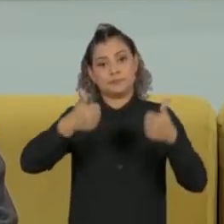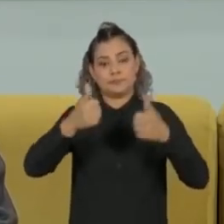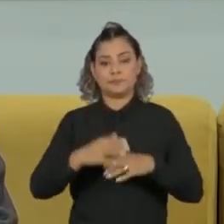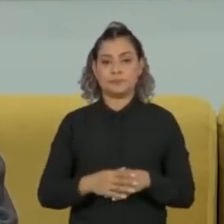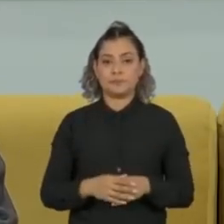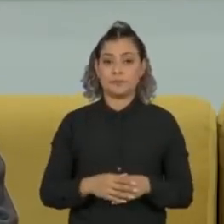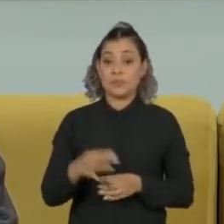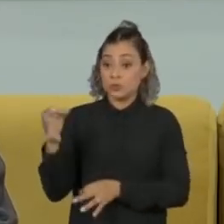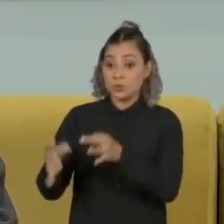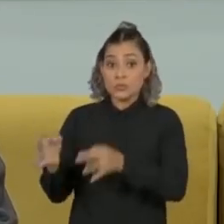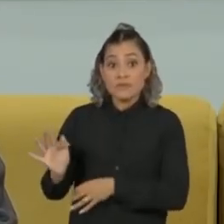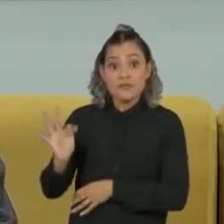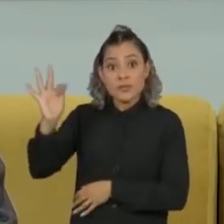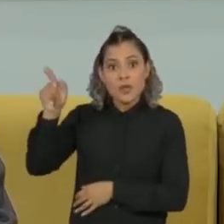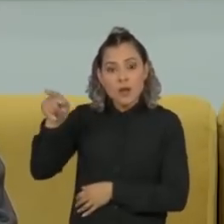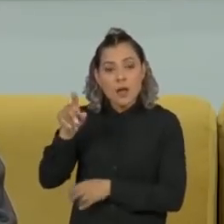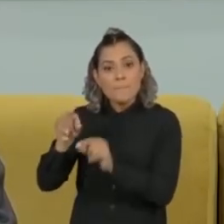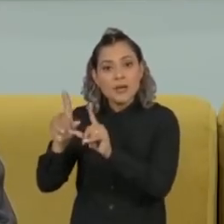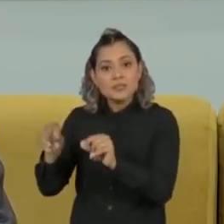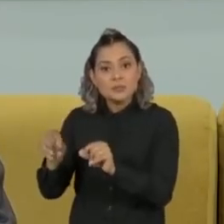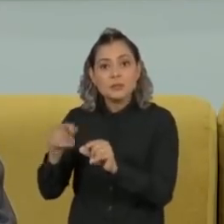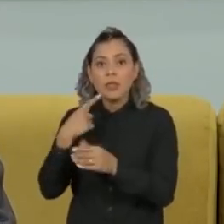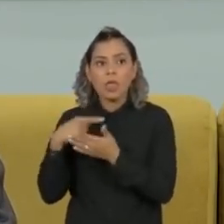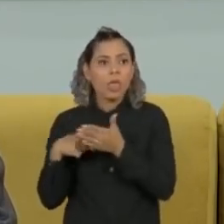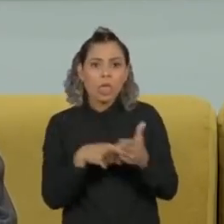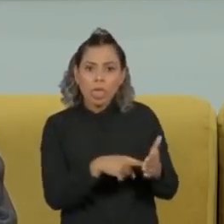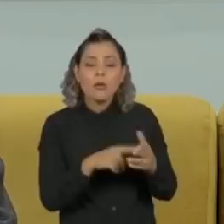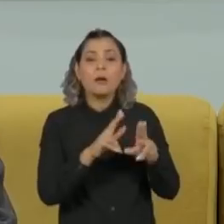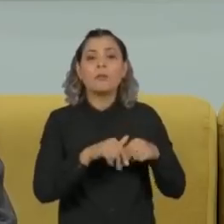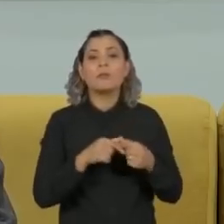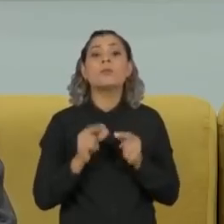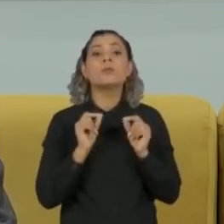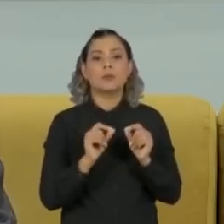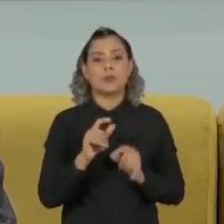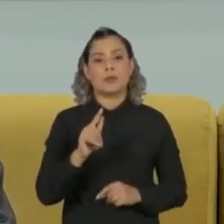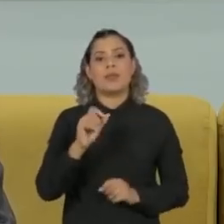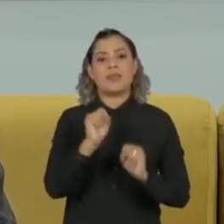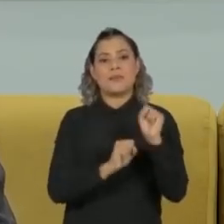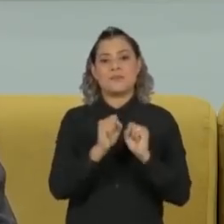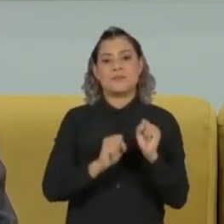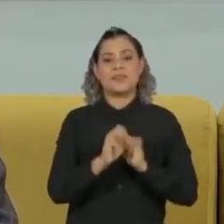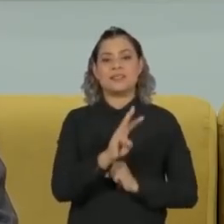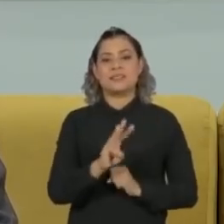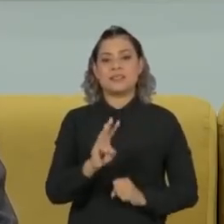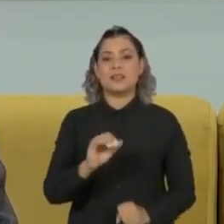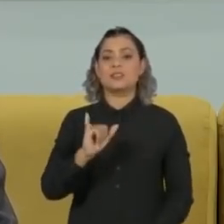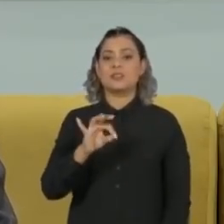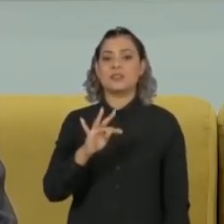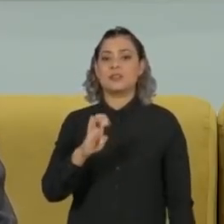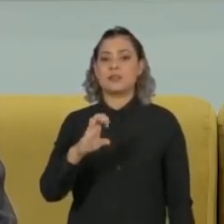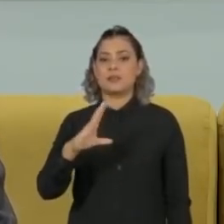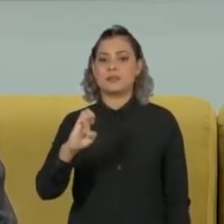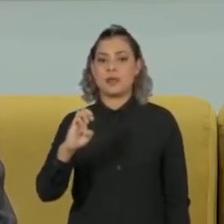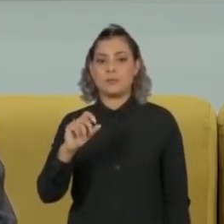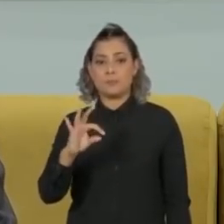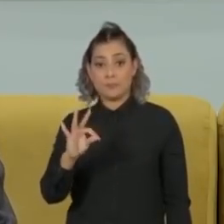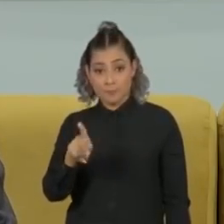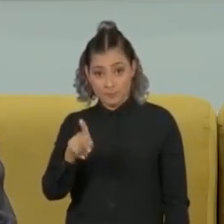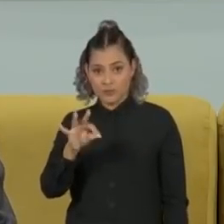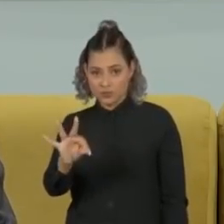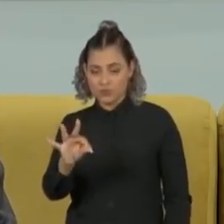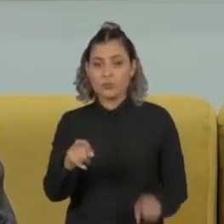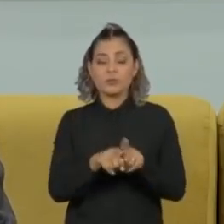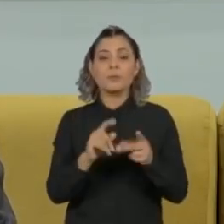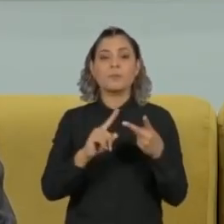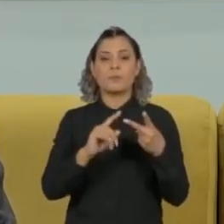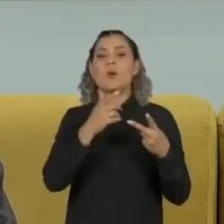Federal de Brasília rejeita a denúncia contra o jornalista Glenn Greenwald, do site The Intercept Brasil, e aceita as acusações do Ministério Público